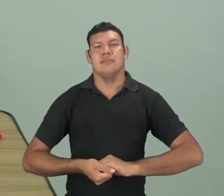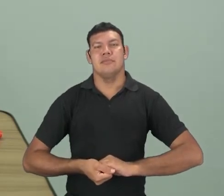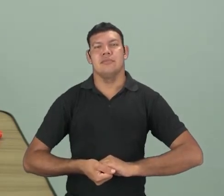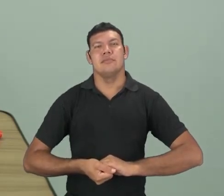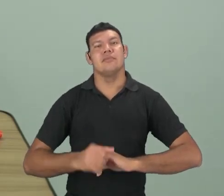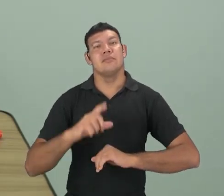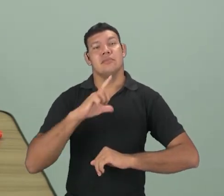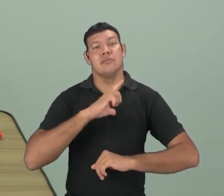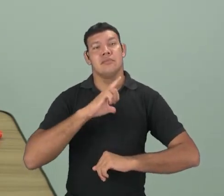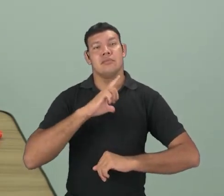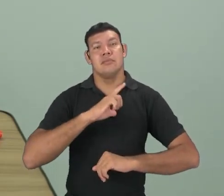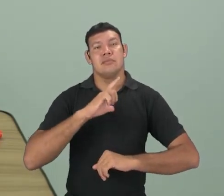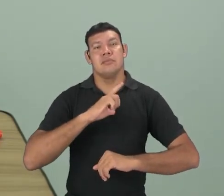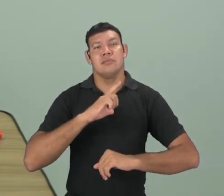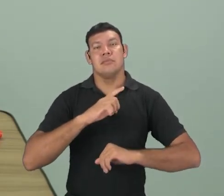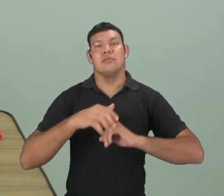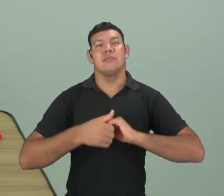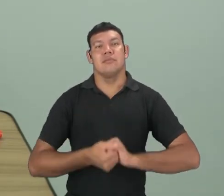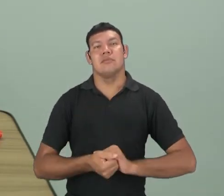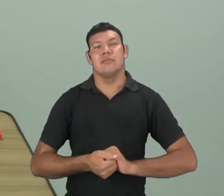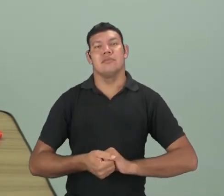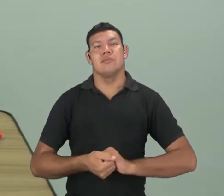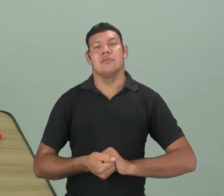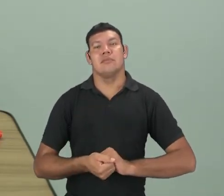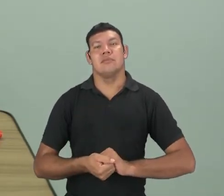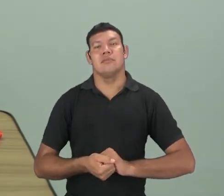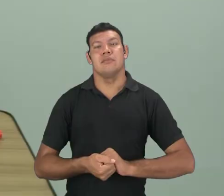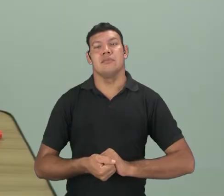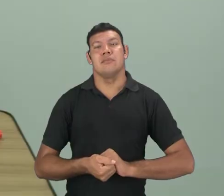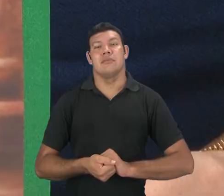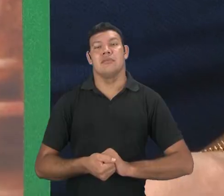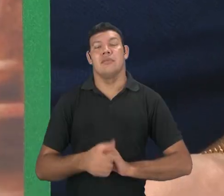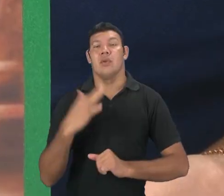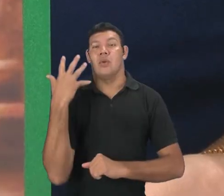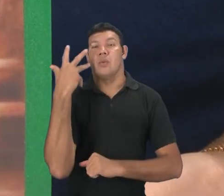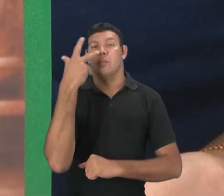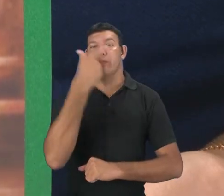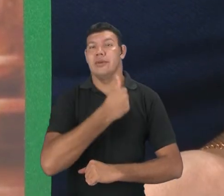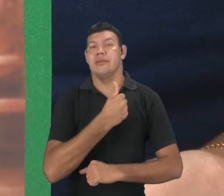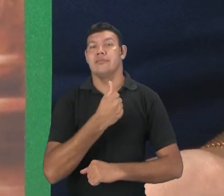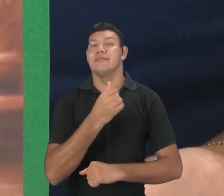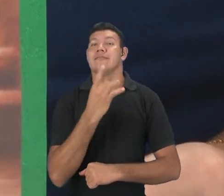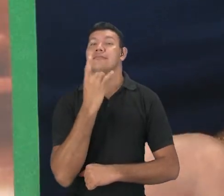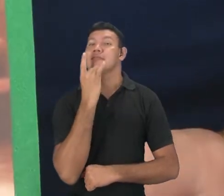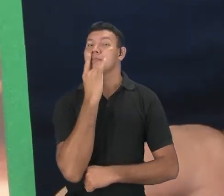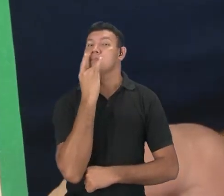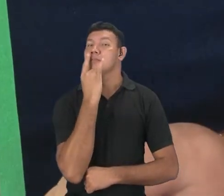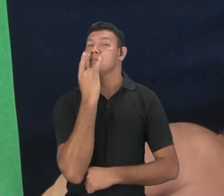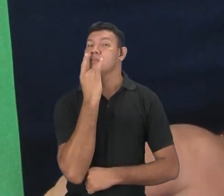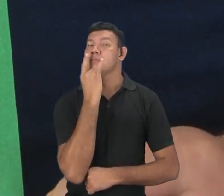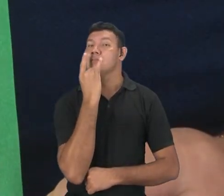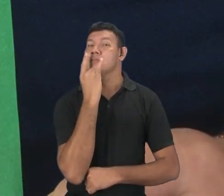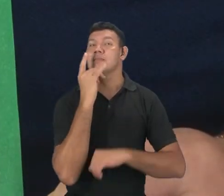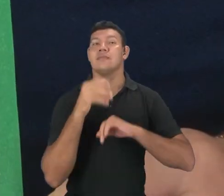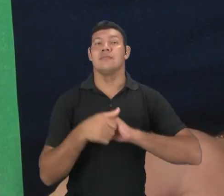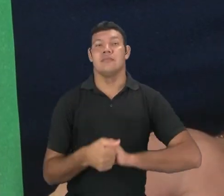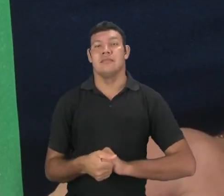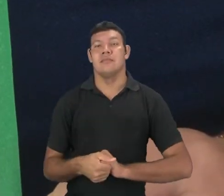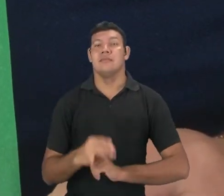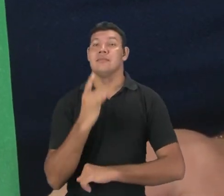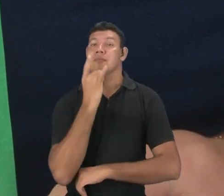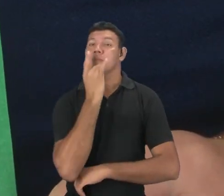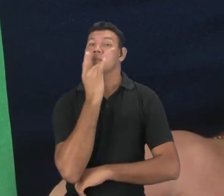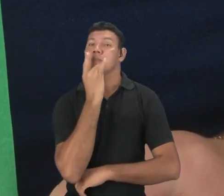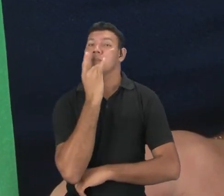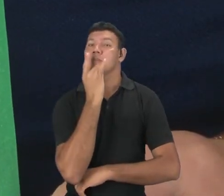E temos aqui a Bela e a Fera, né? Olha só, uma fera,